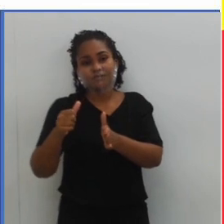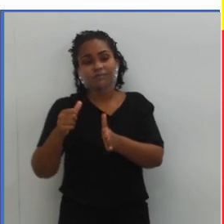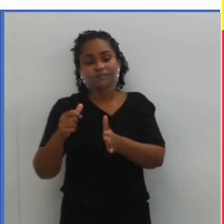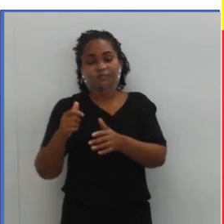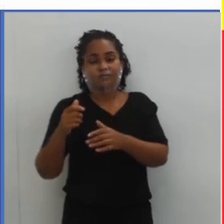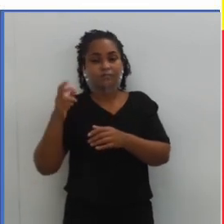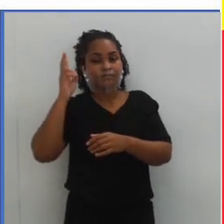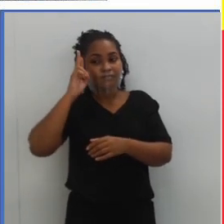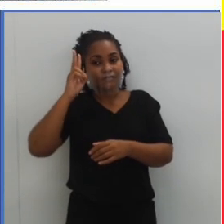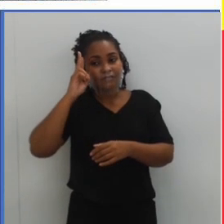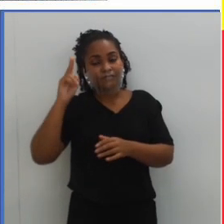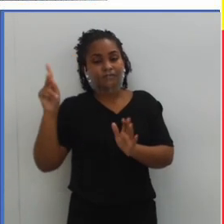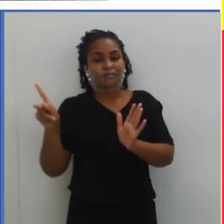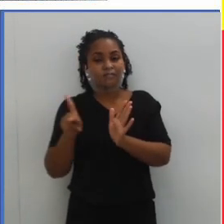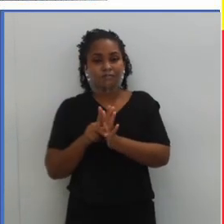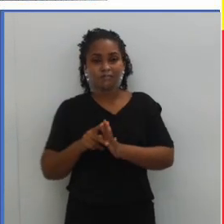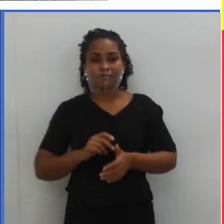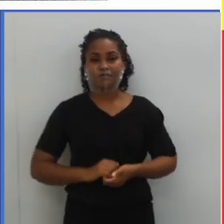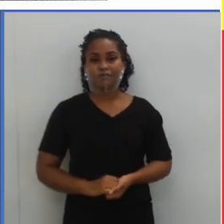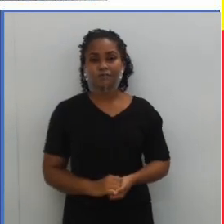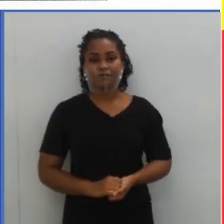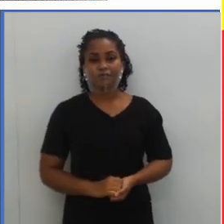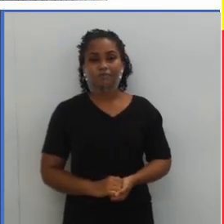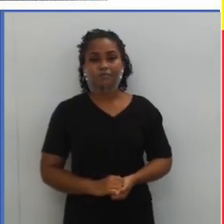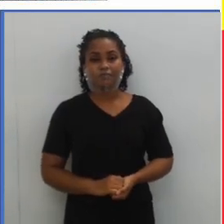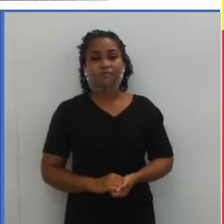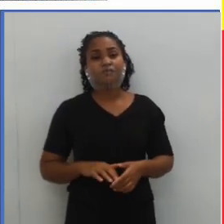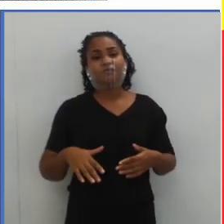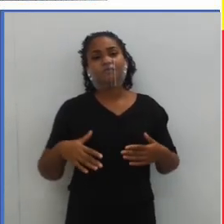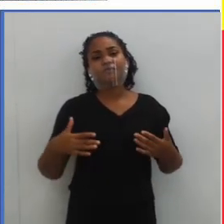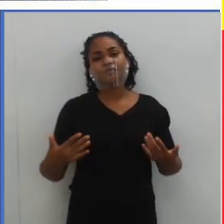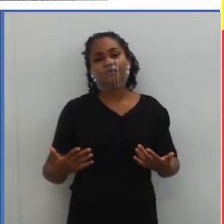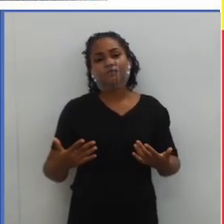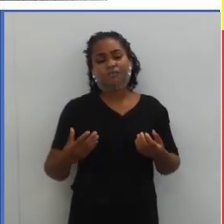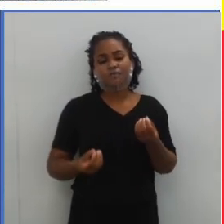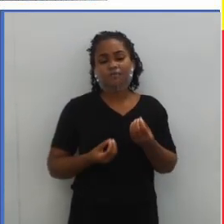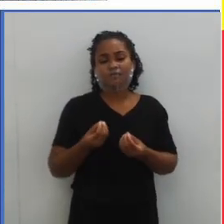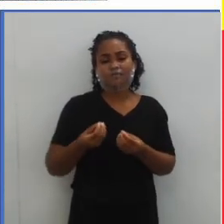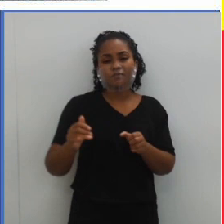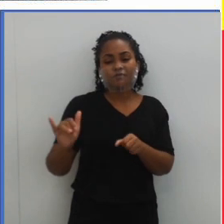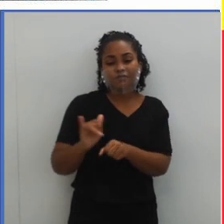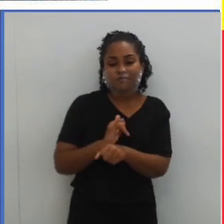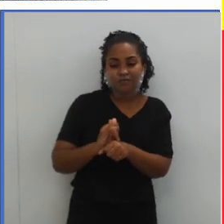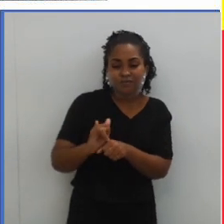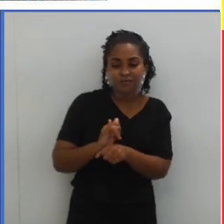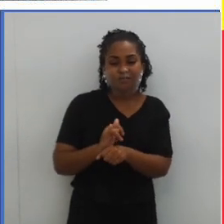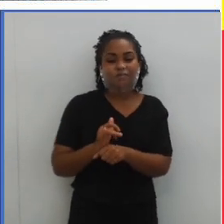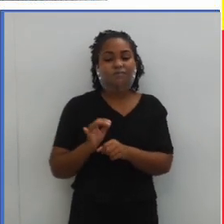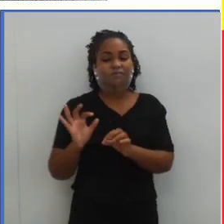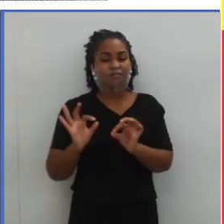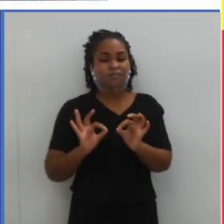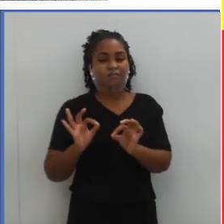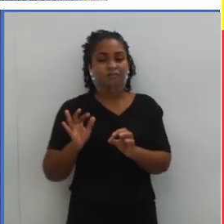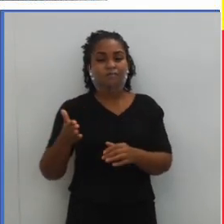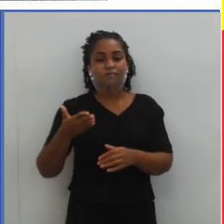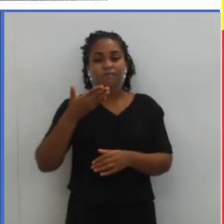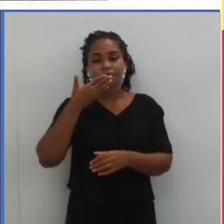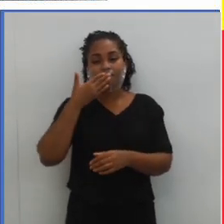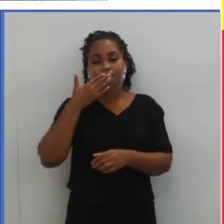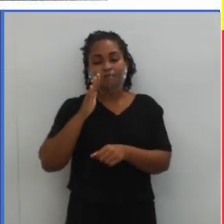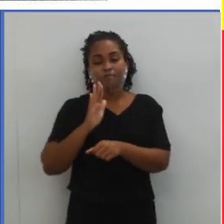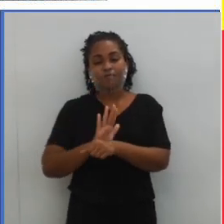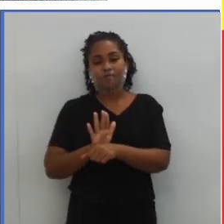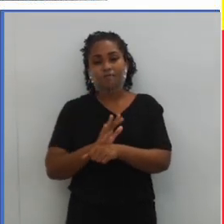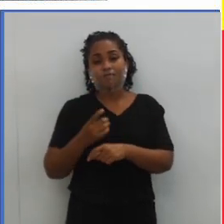uma história, certo? Então, as produções nesse período eram em cinema mudo, certo? Por serem